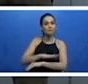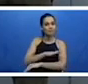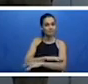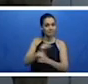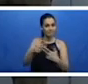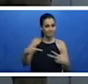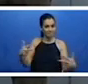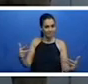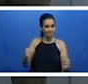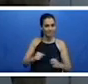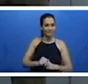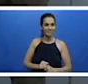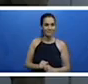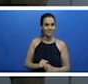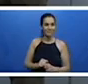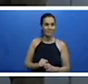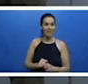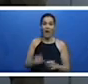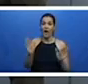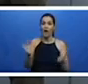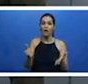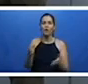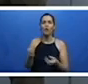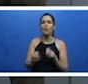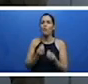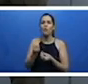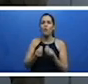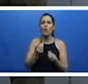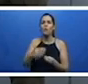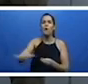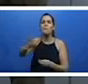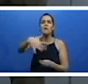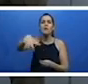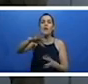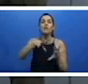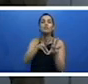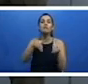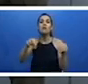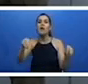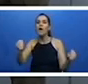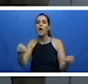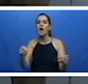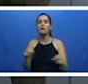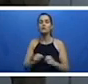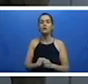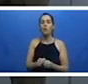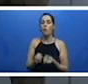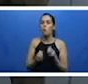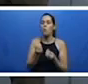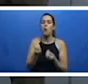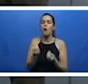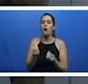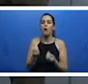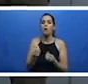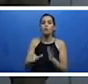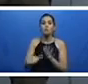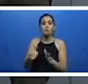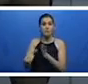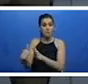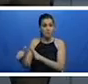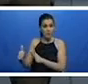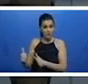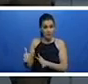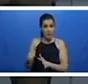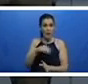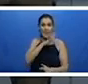Bom, falando um pouco sobre a ocupação do ambiente terrestre por seres vivos, os primeiros seres vivos que ocuparam